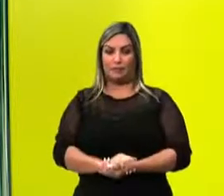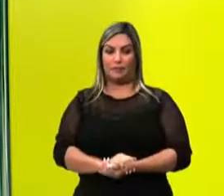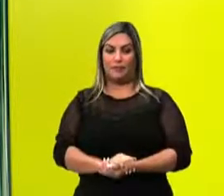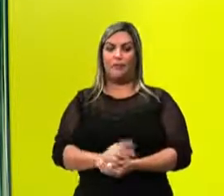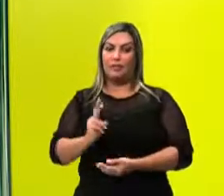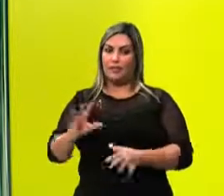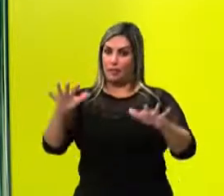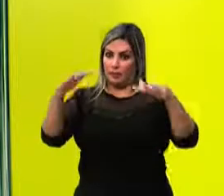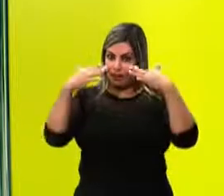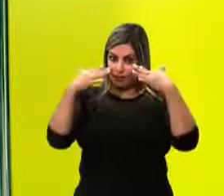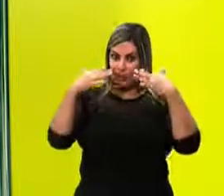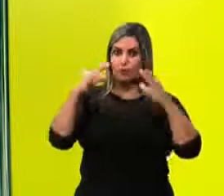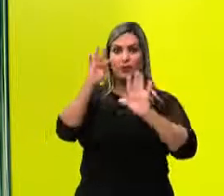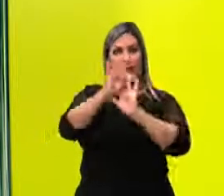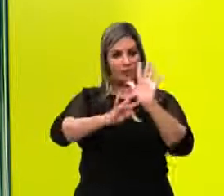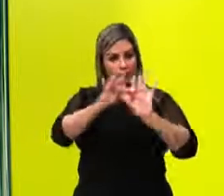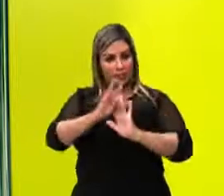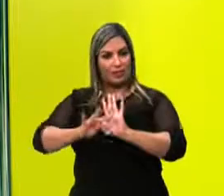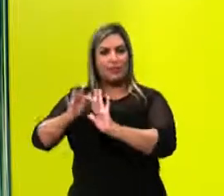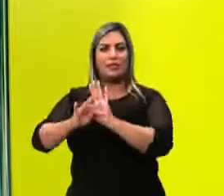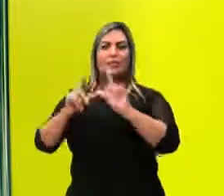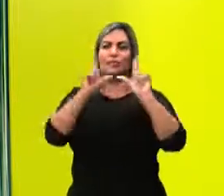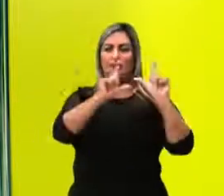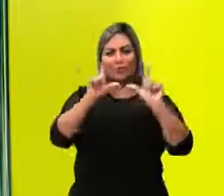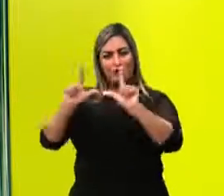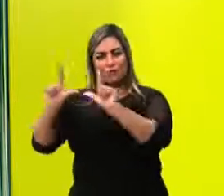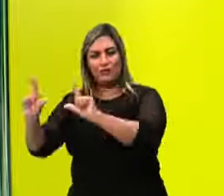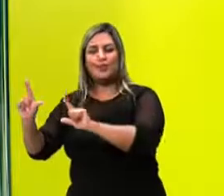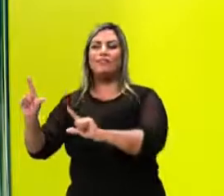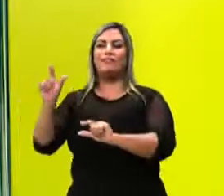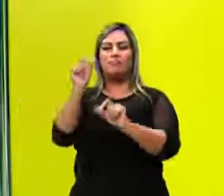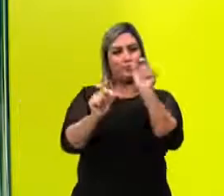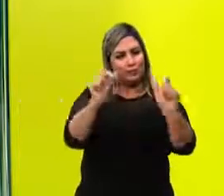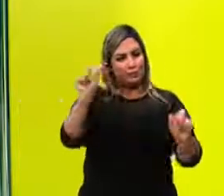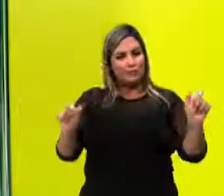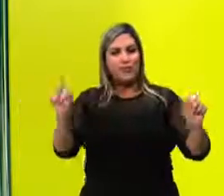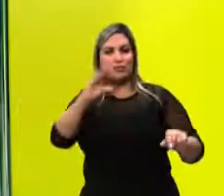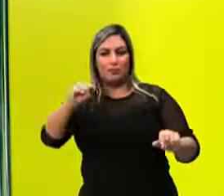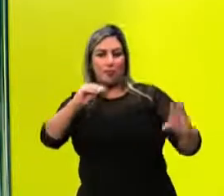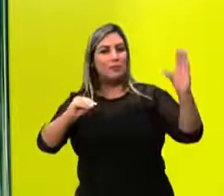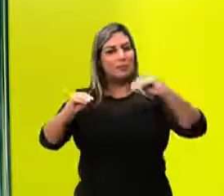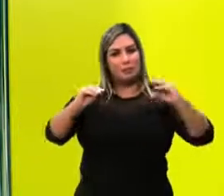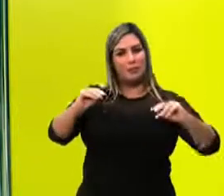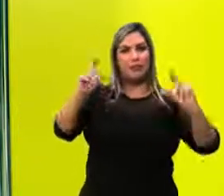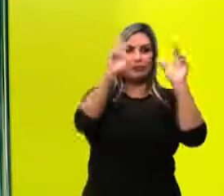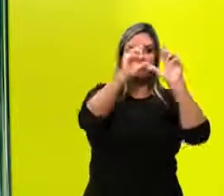fiquem sempre atentos nesses textos, nas tirinhas, personagens que apresentam falas